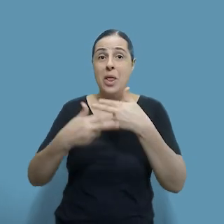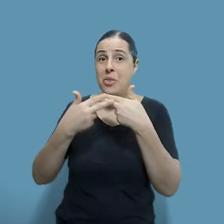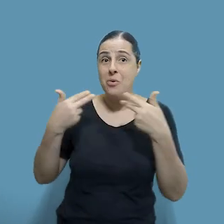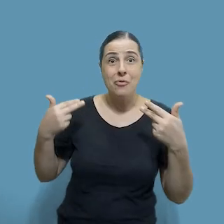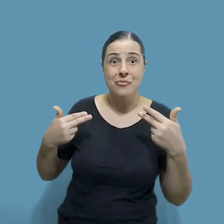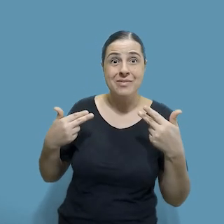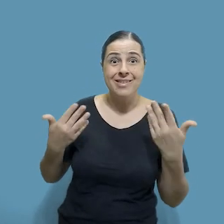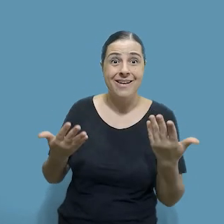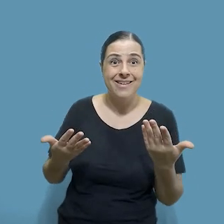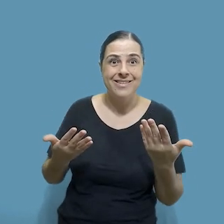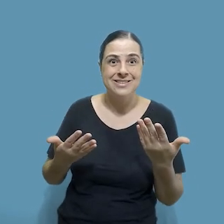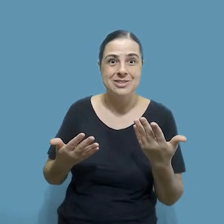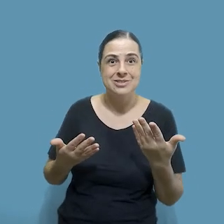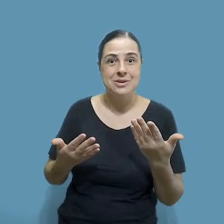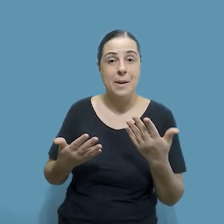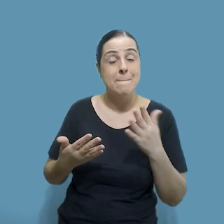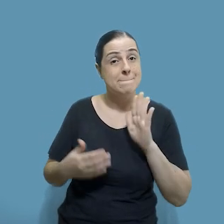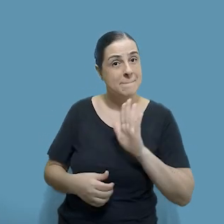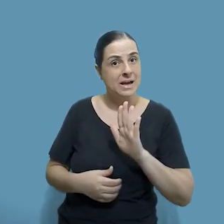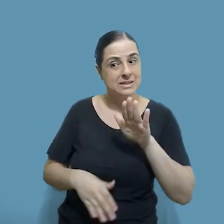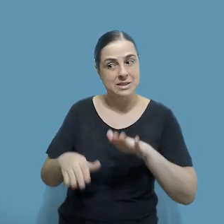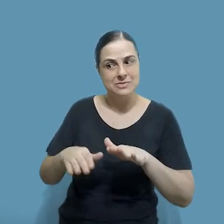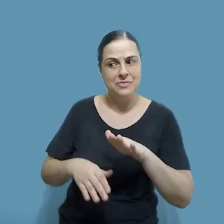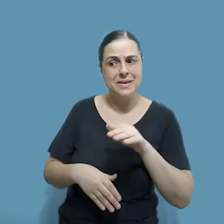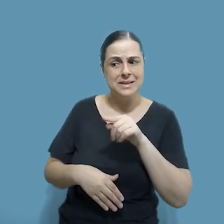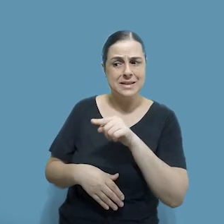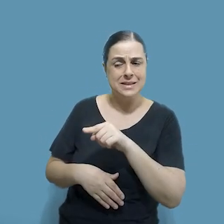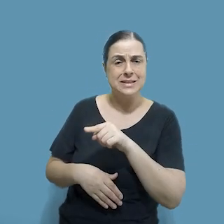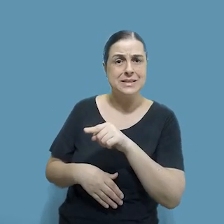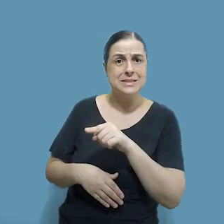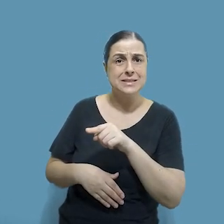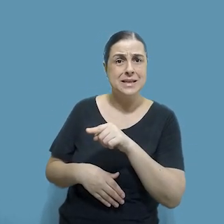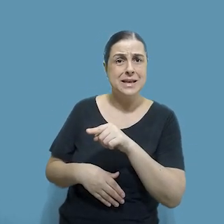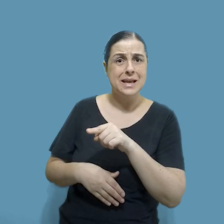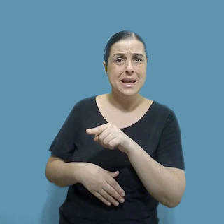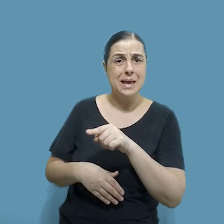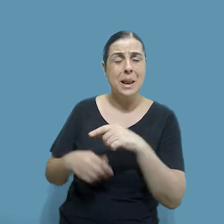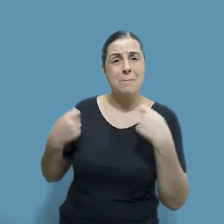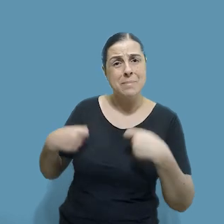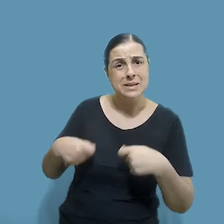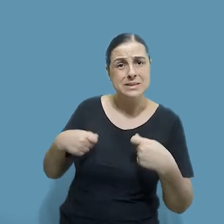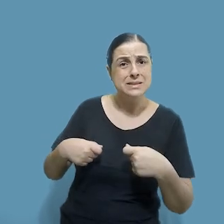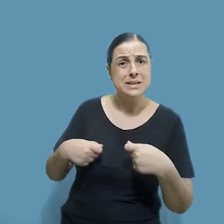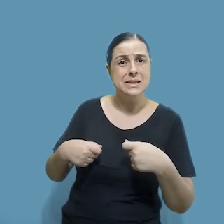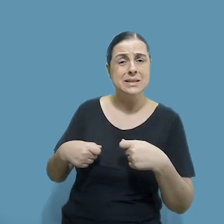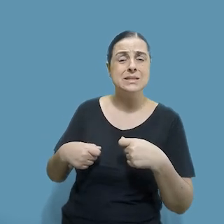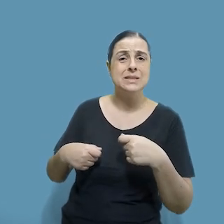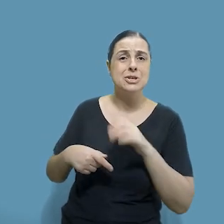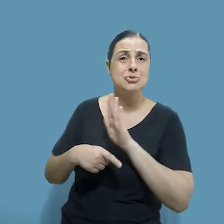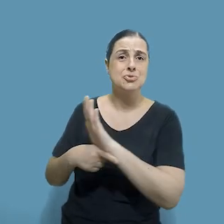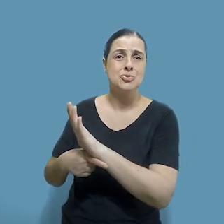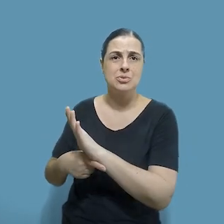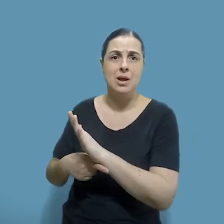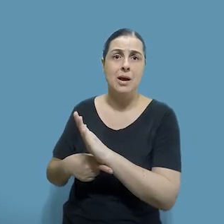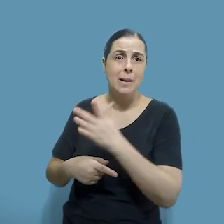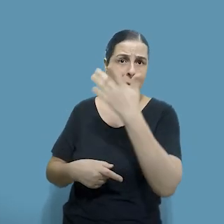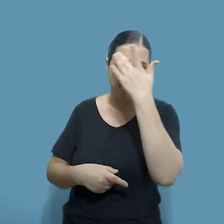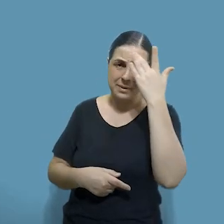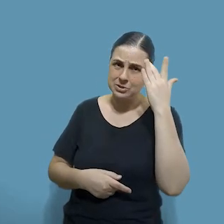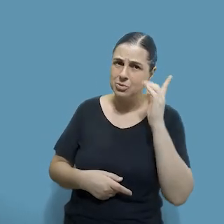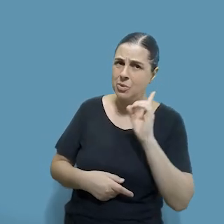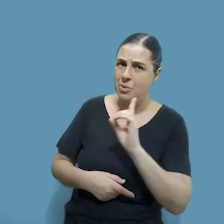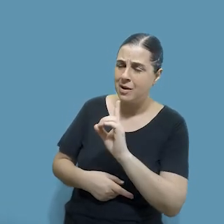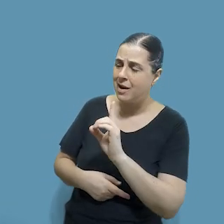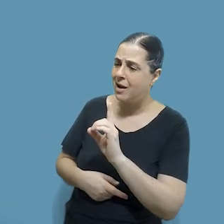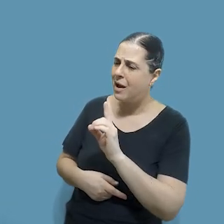estar precisando de alguma ajuda, né? Então, é chegar com tranquilidade e perguntar, né? Você está precisando de alguma